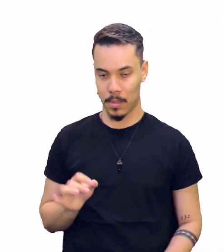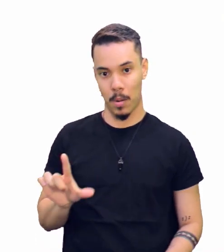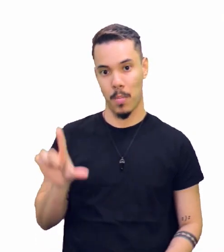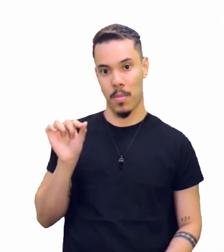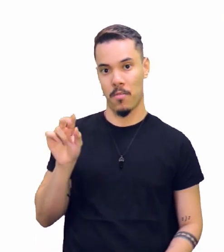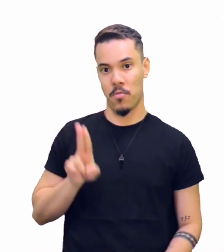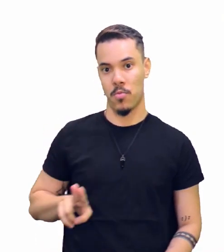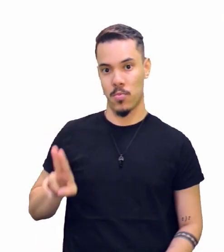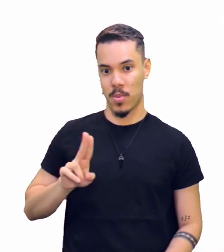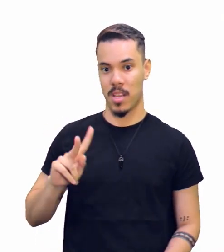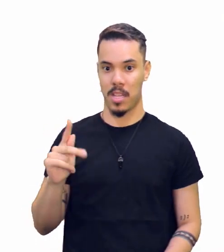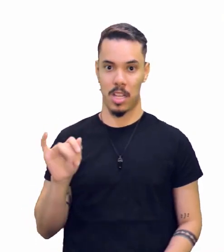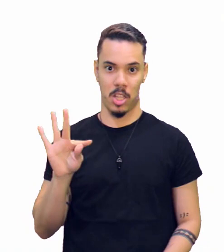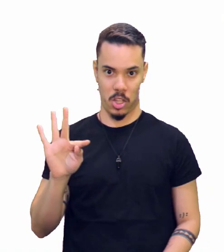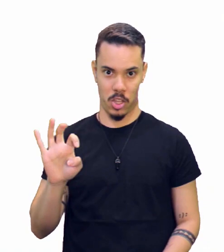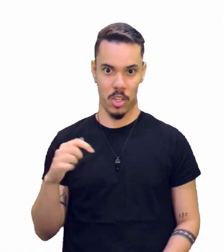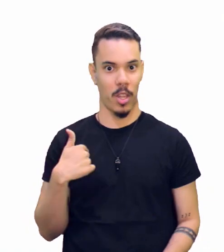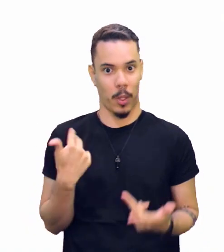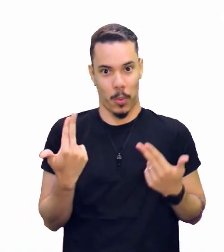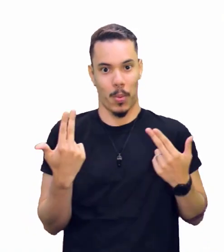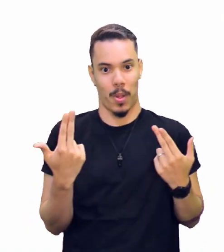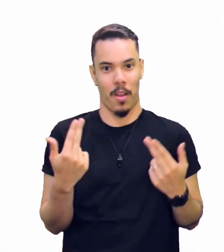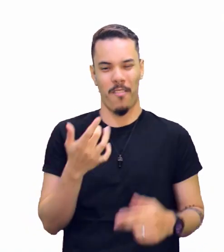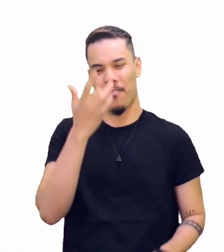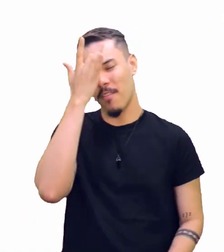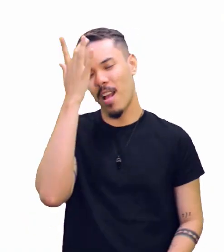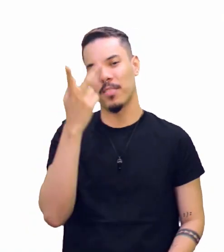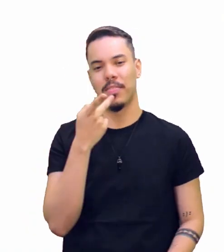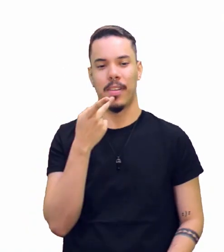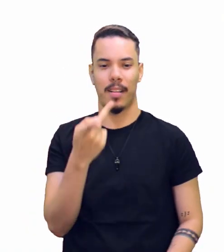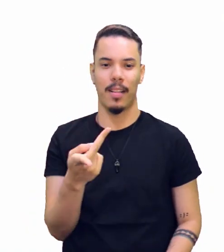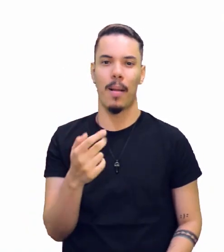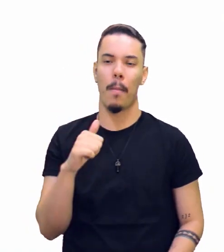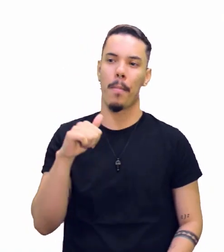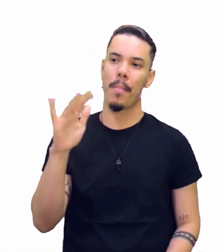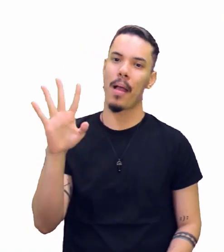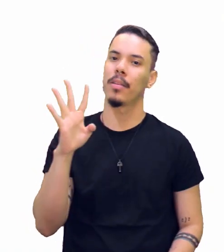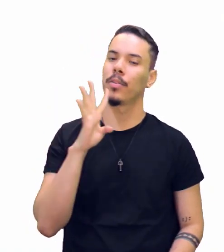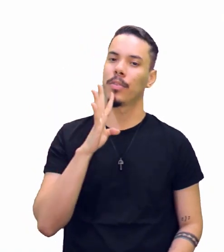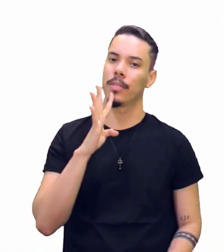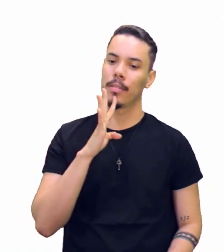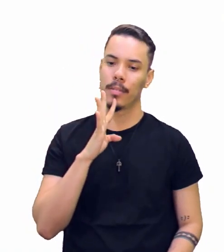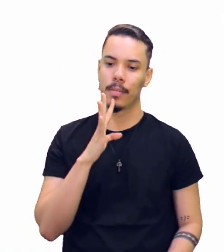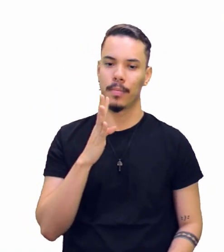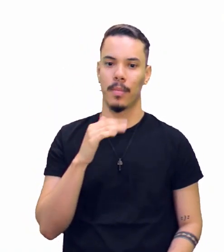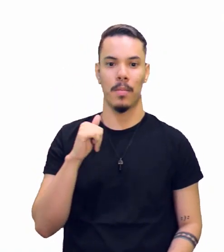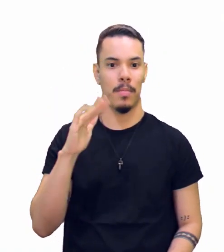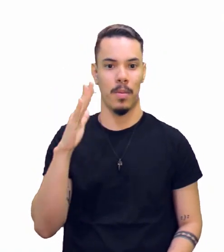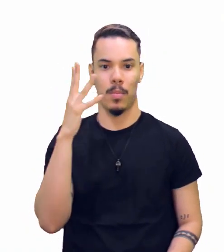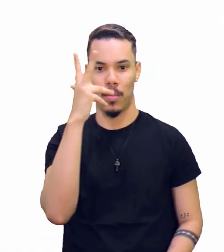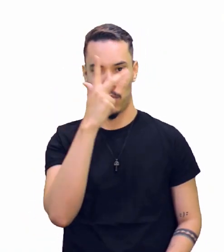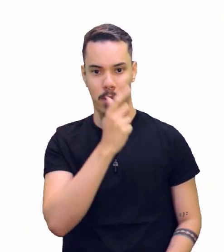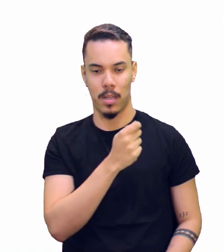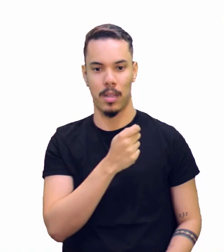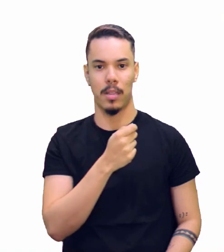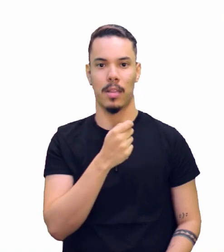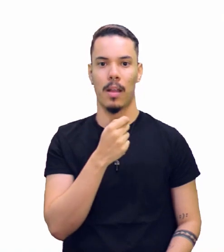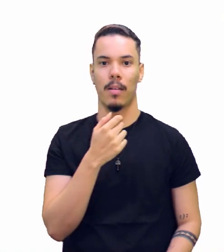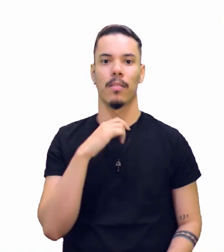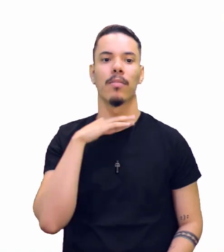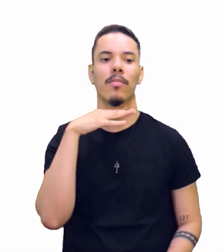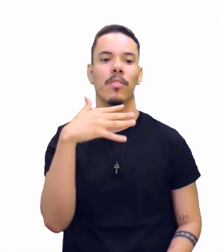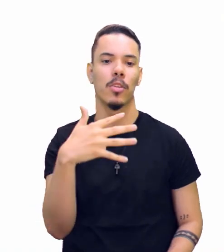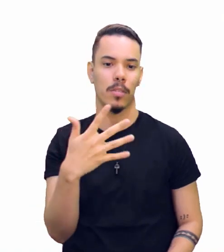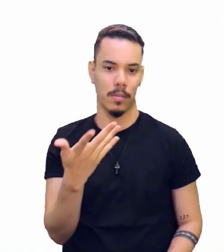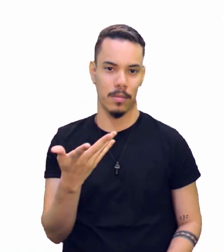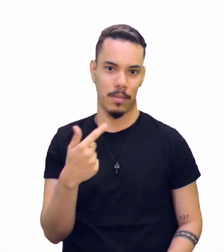palavra hate Eu também mais fácil de falar mais conhecida Eu também acho mais bonita na hora de você pronunciar